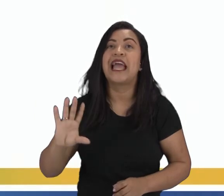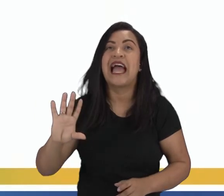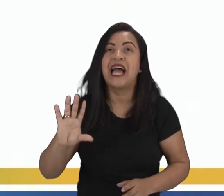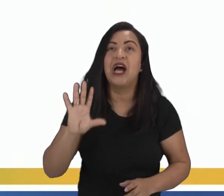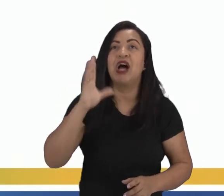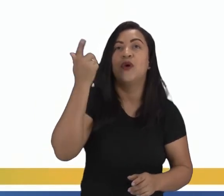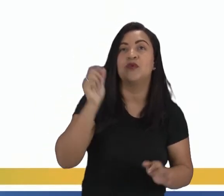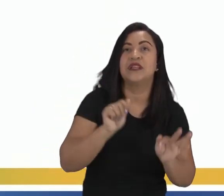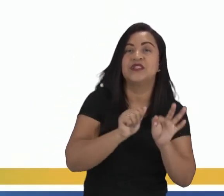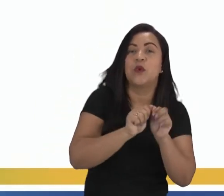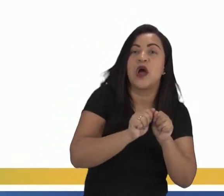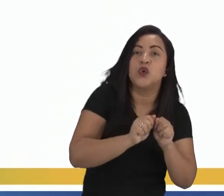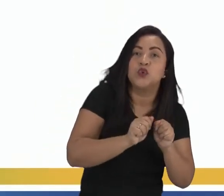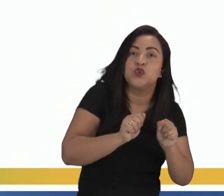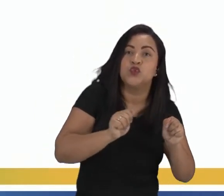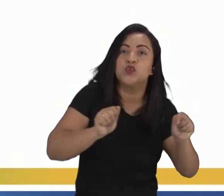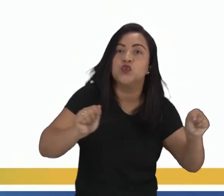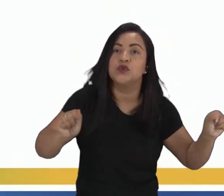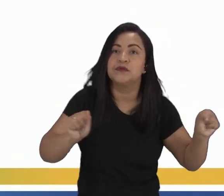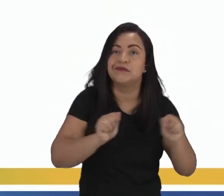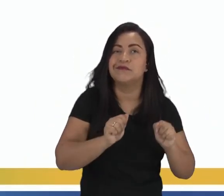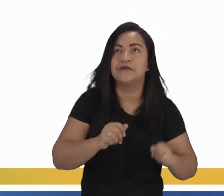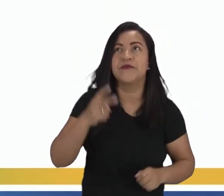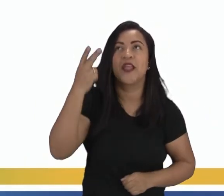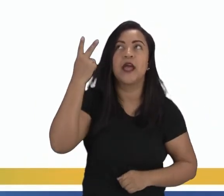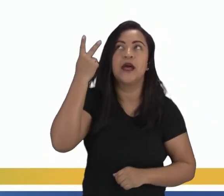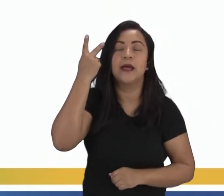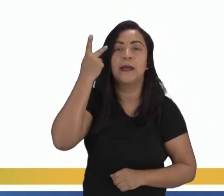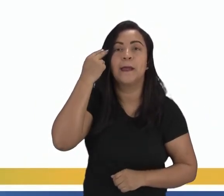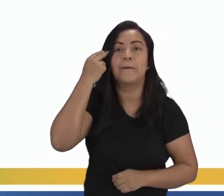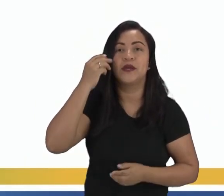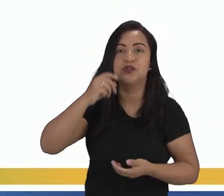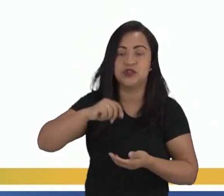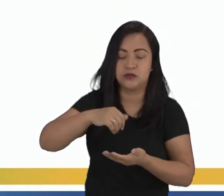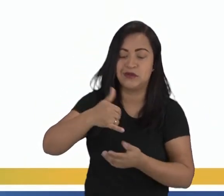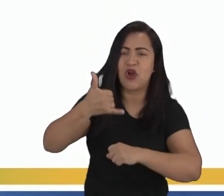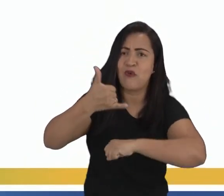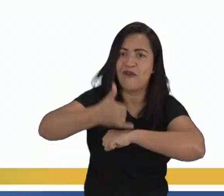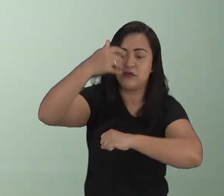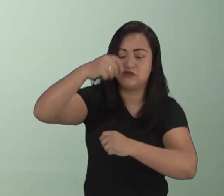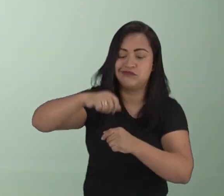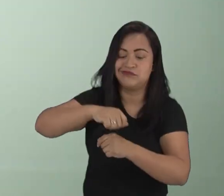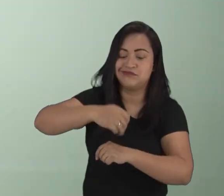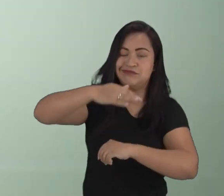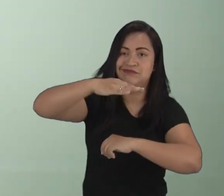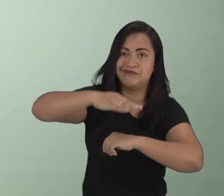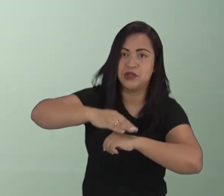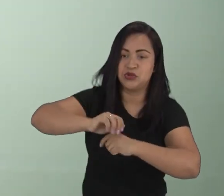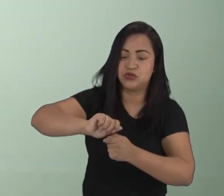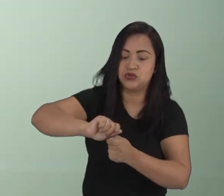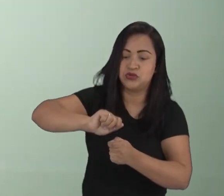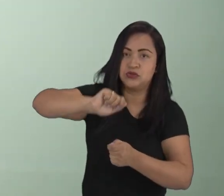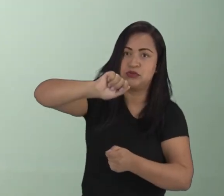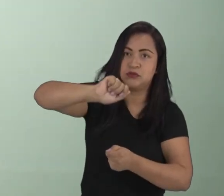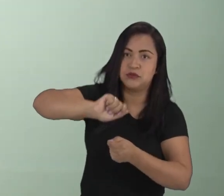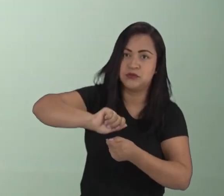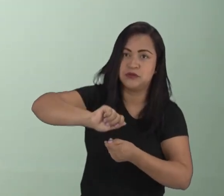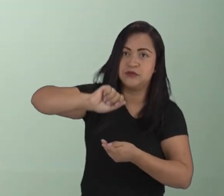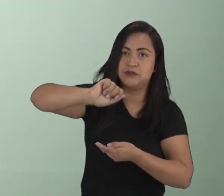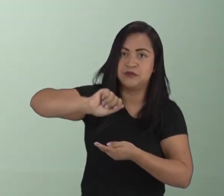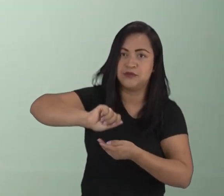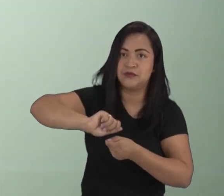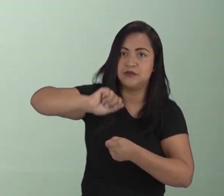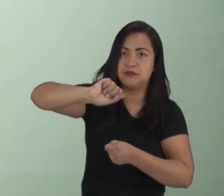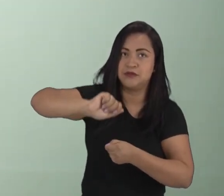deformação de elongação X. Imagine uma mola. A mola, sem estar preso a nada, sem você estar puxando ou